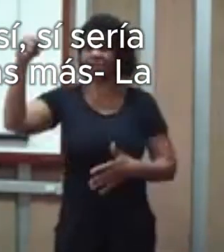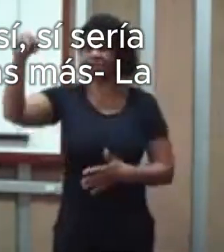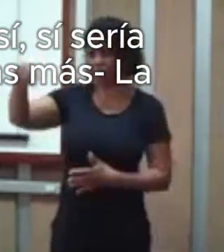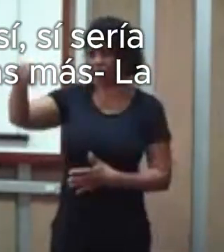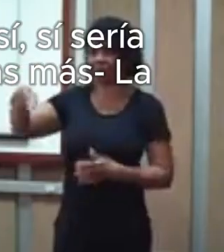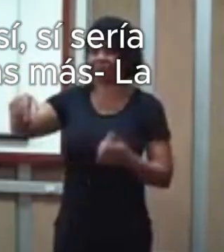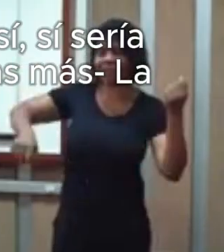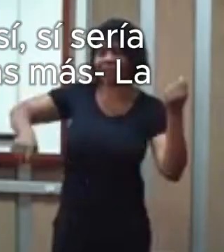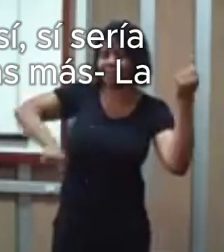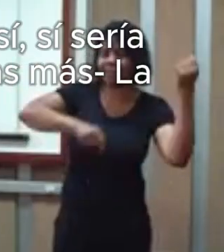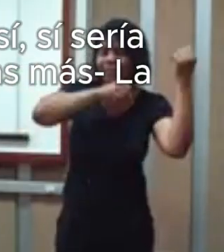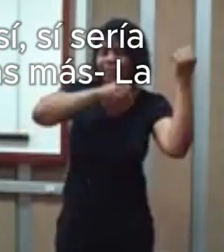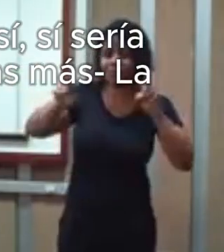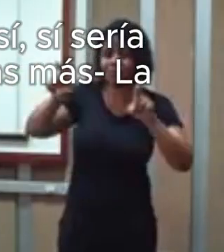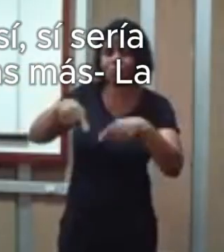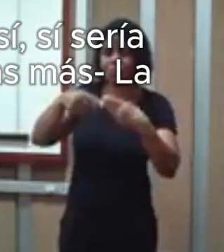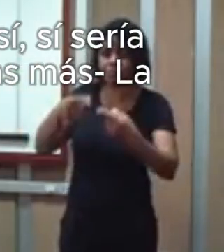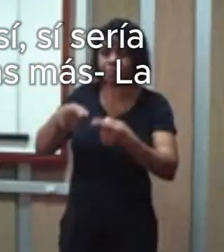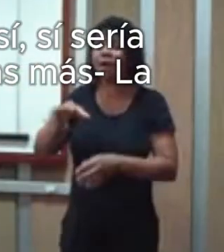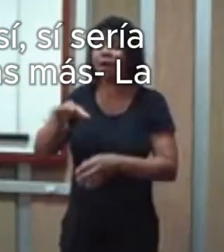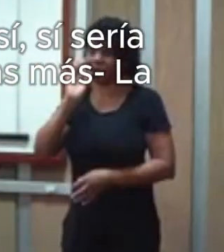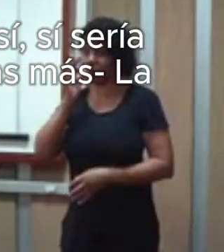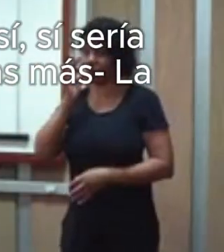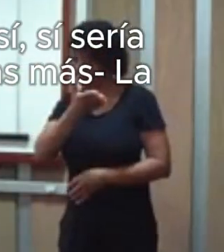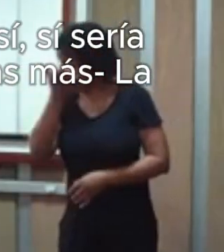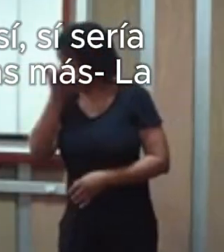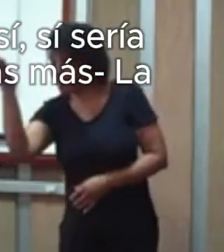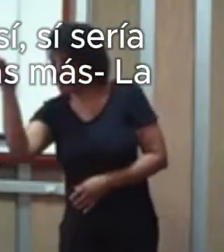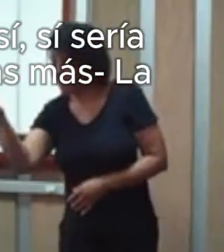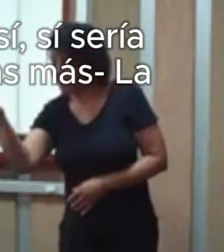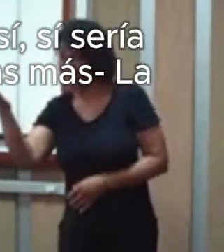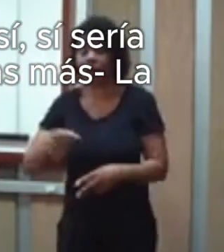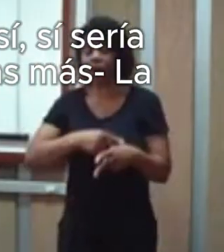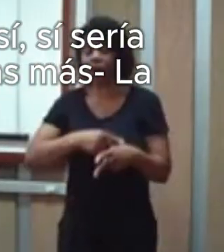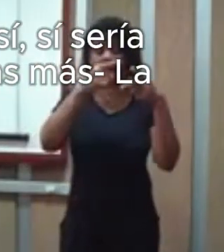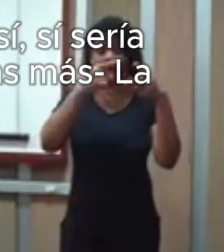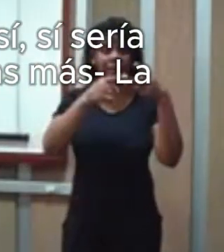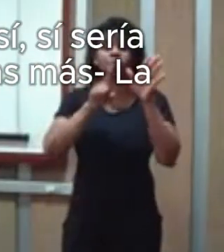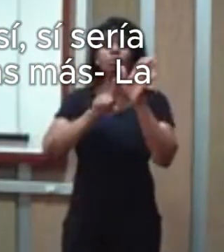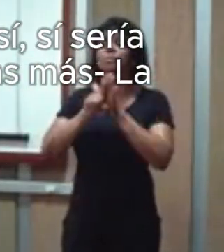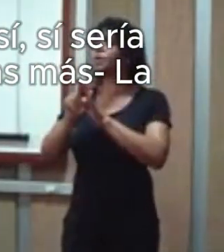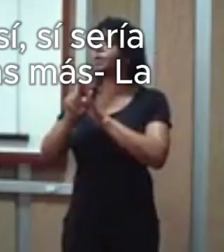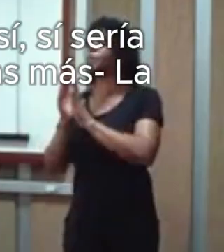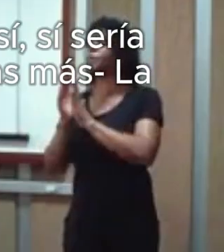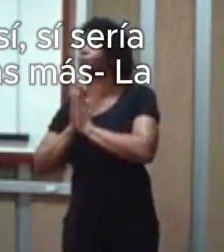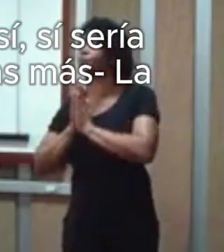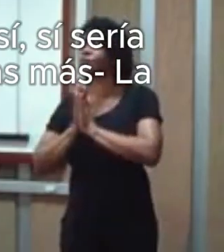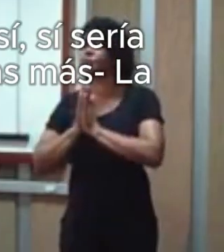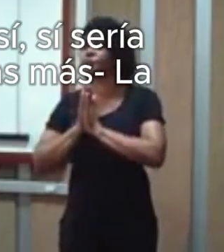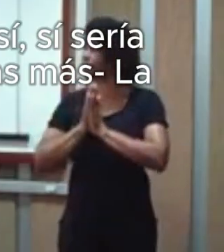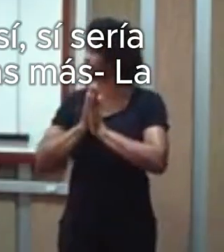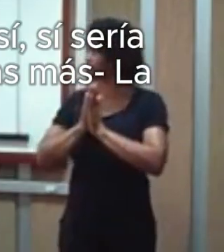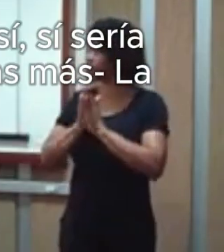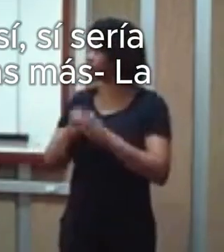de música e depois nós vamos ter um coffee break ali fora. Tá? Então, a segunda pergunta, por favor.